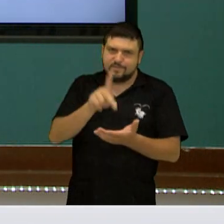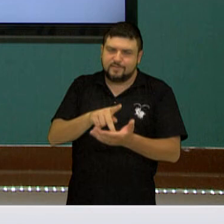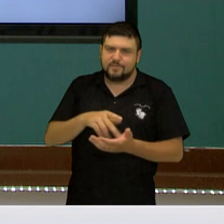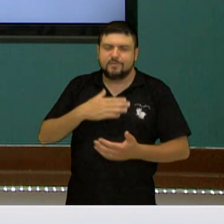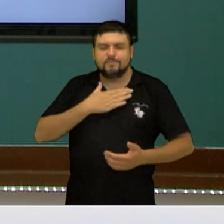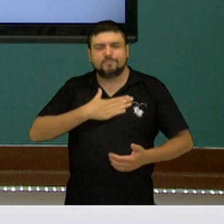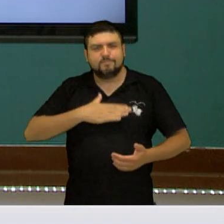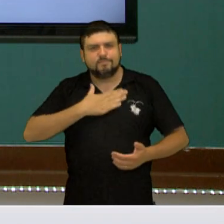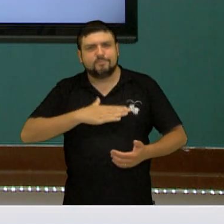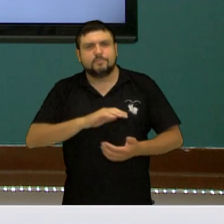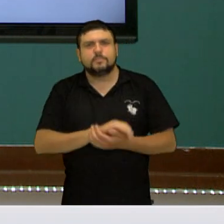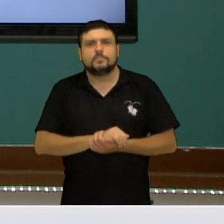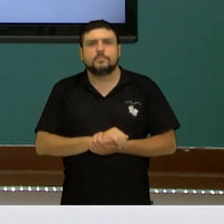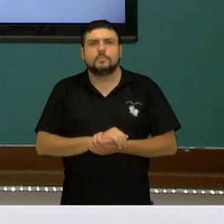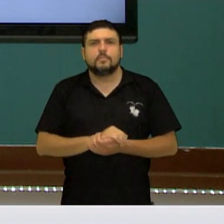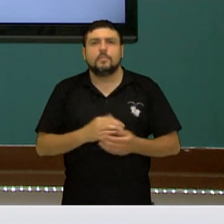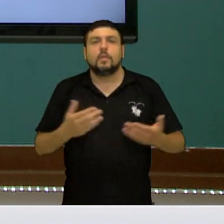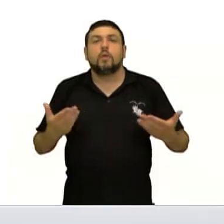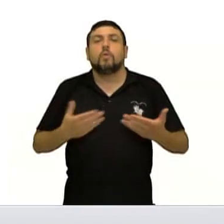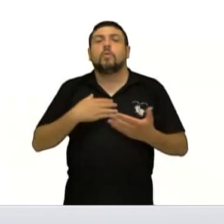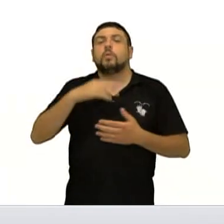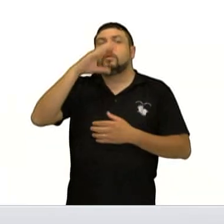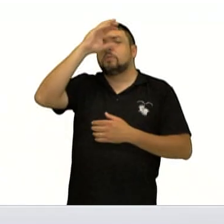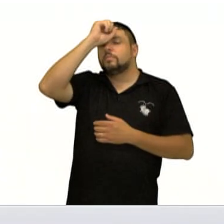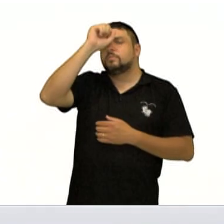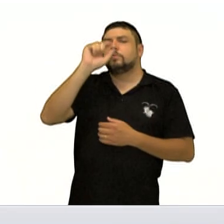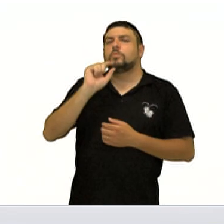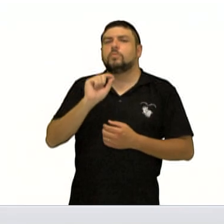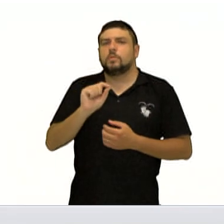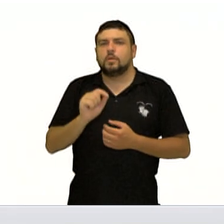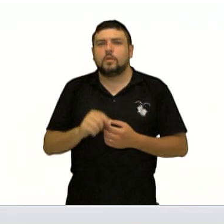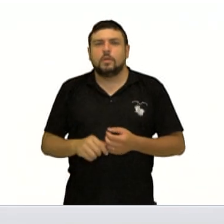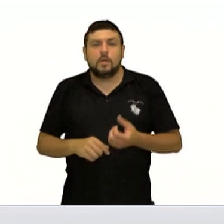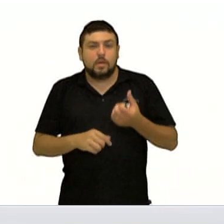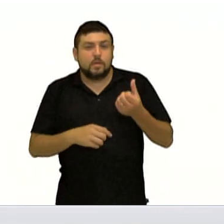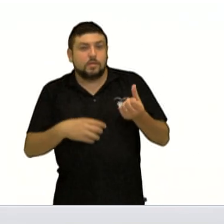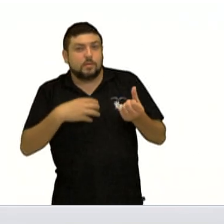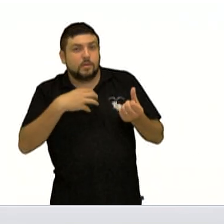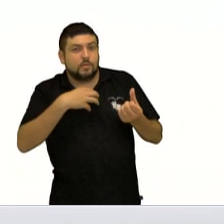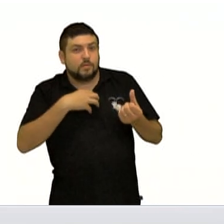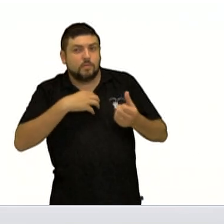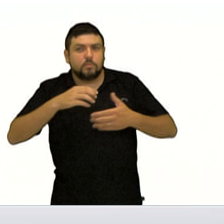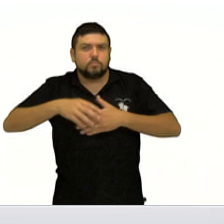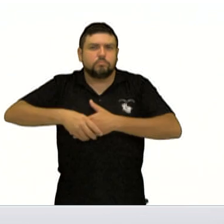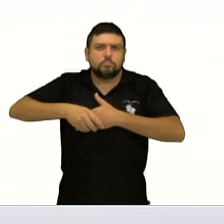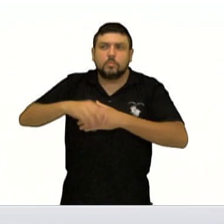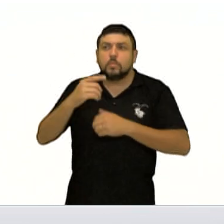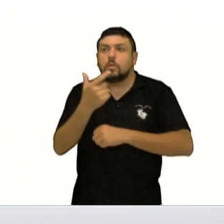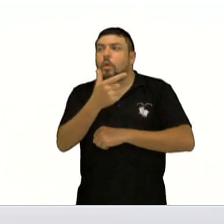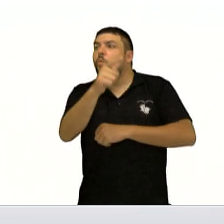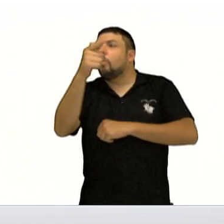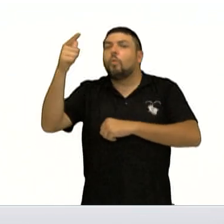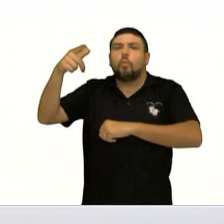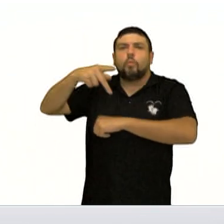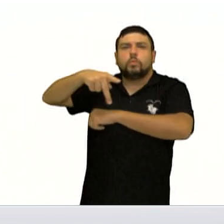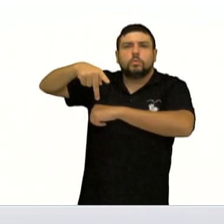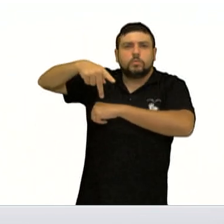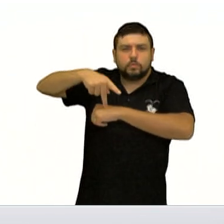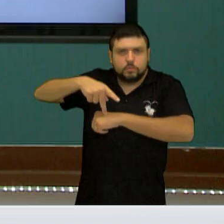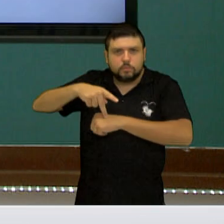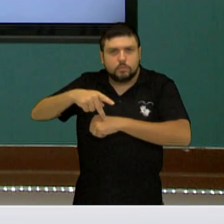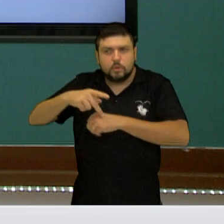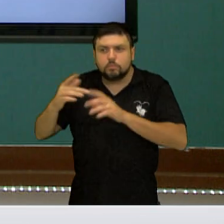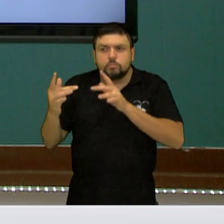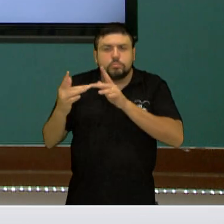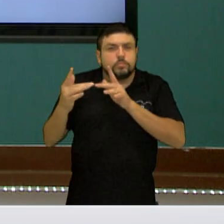tranquilo. Então, o que nós vimos hoje? 6 formas de se cumprimentar em outras sociedades, sem o contato físico. A gente